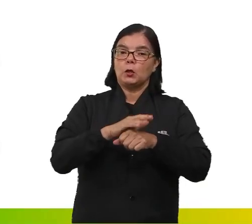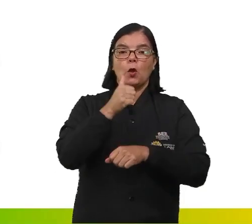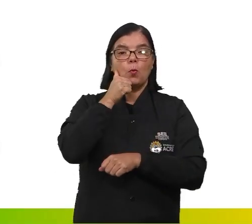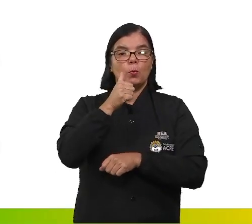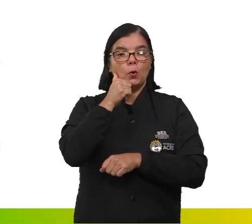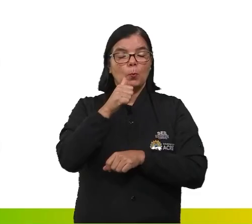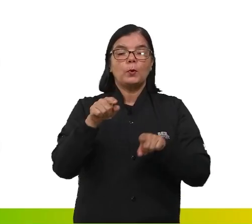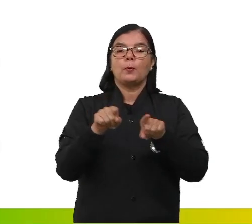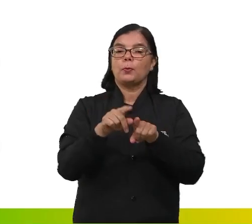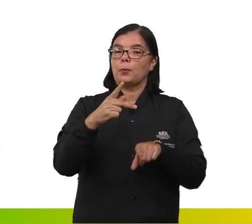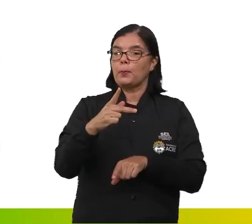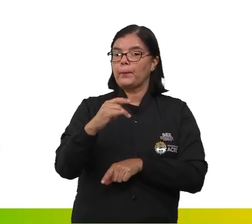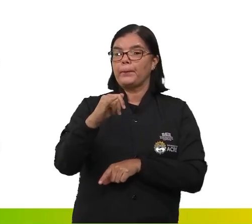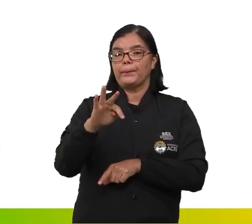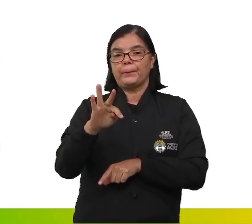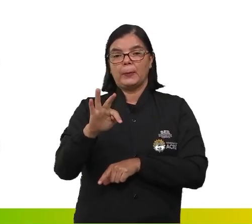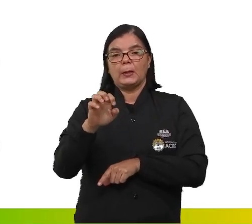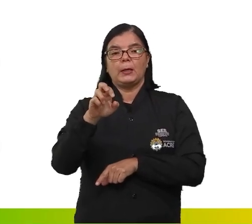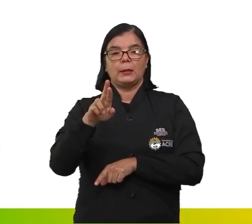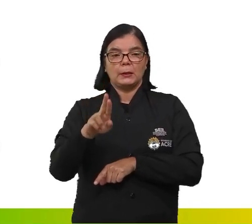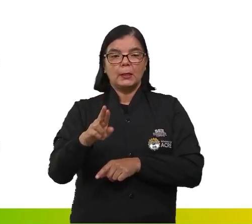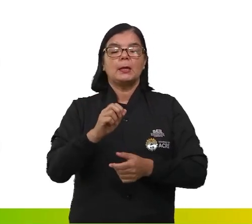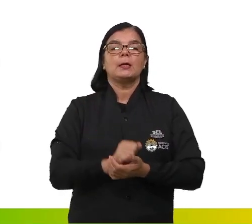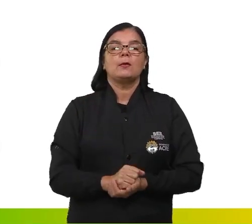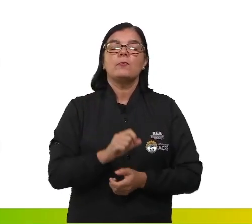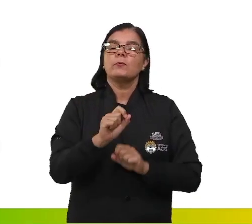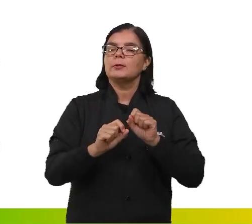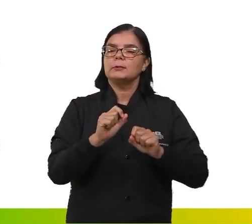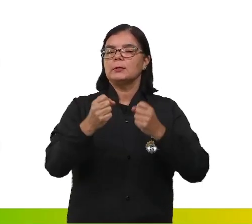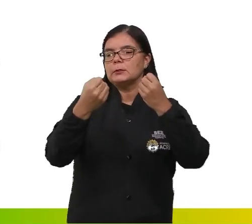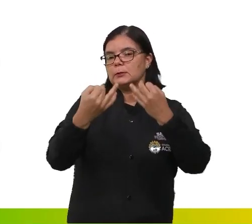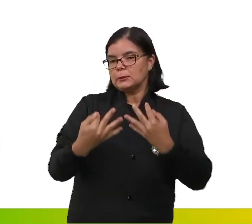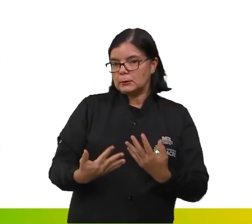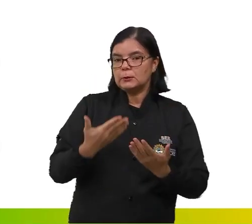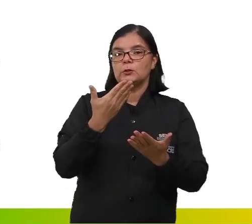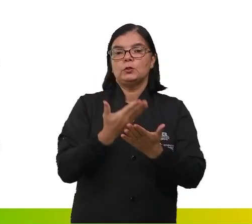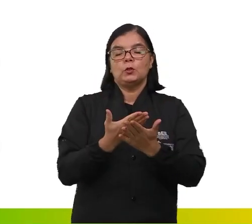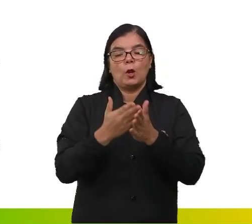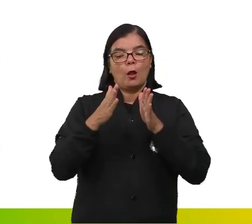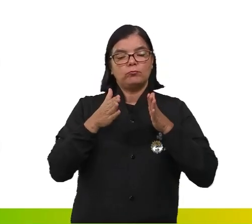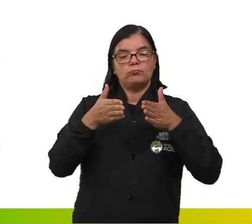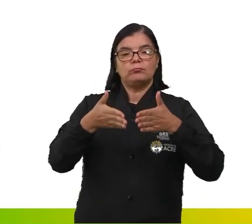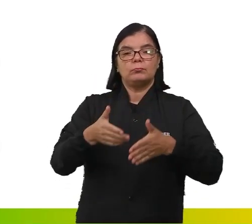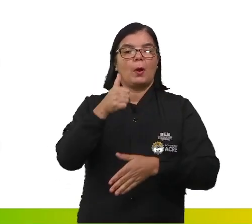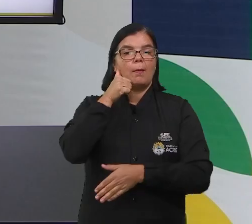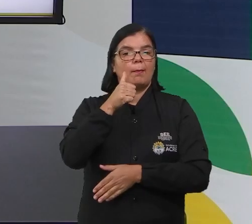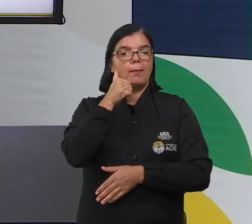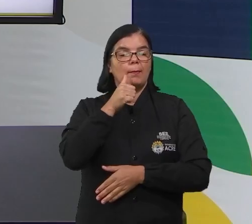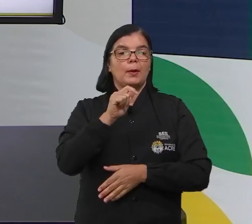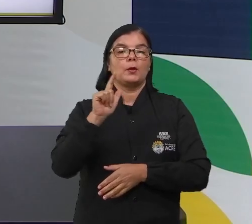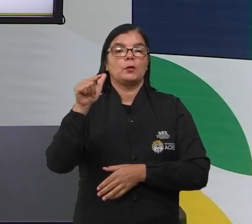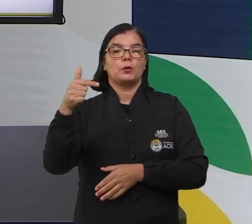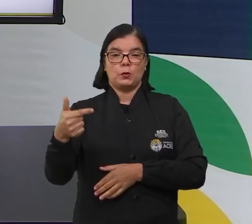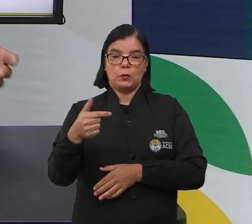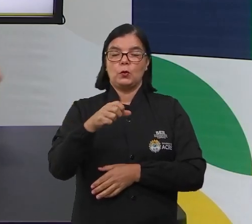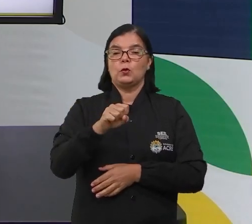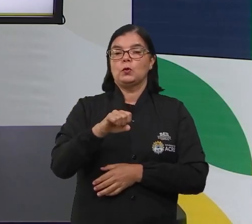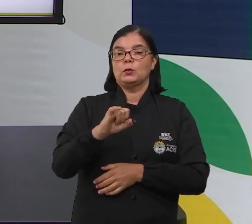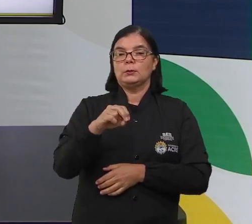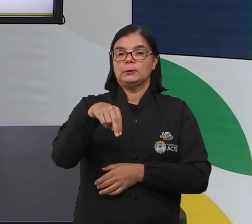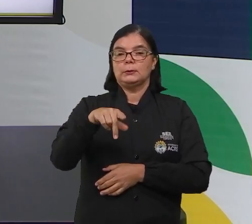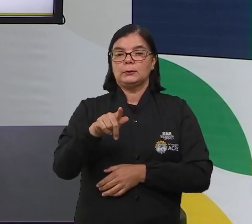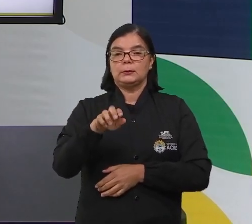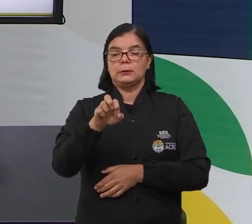do Peter Singer, que é a Lodge, né, fazendo esse trabalho direcionado à mulher, enquanto que o Singer ele fez um